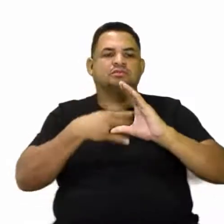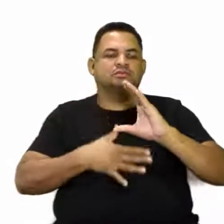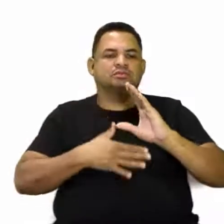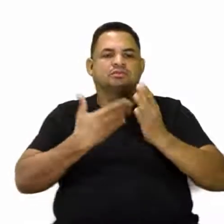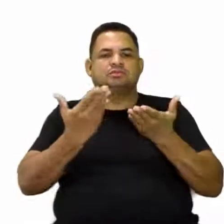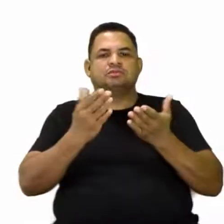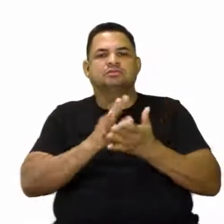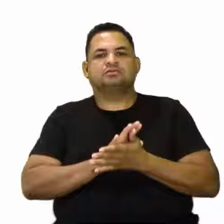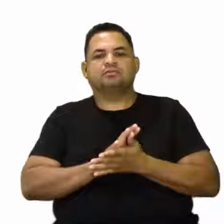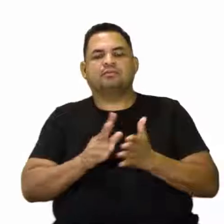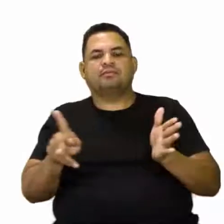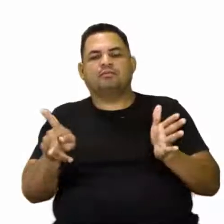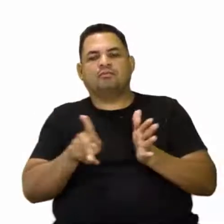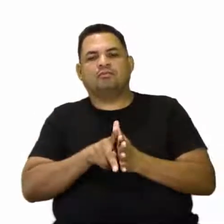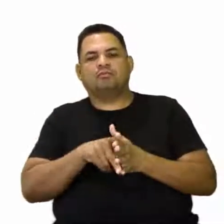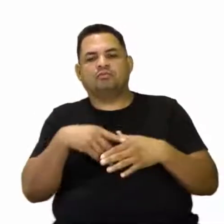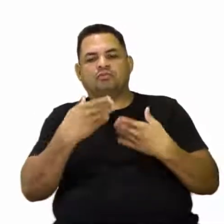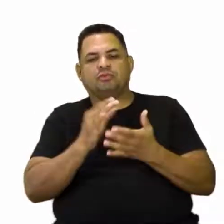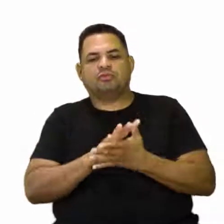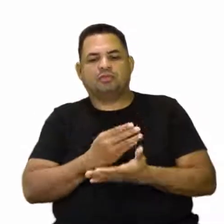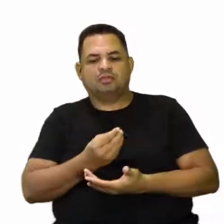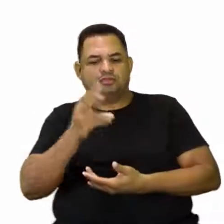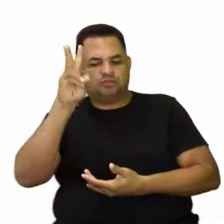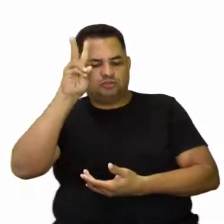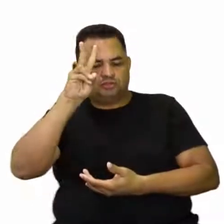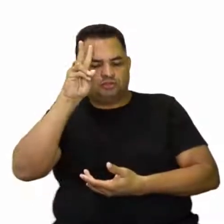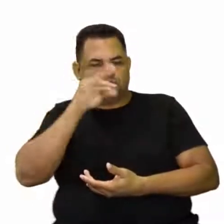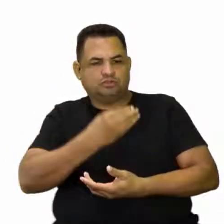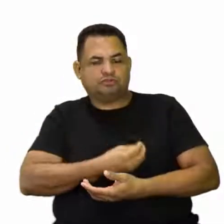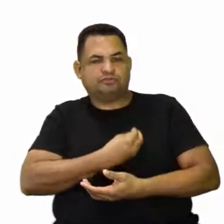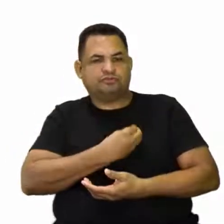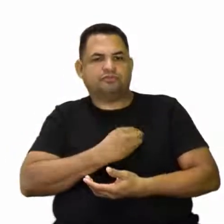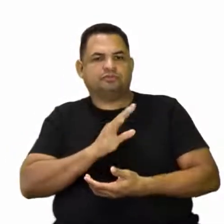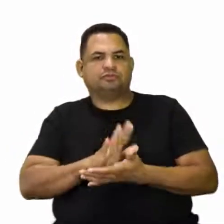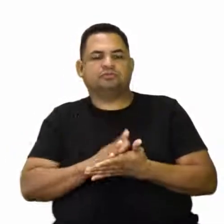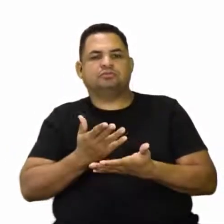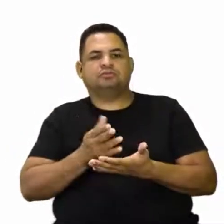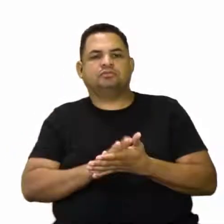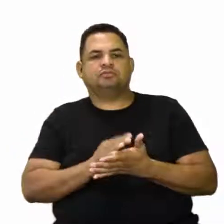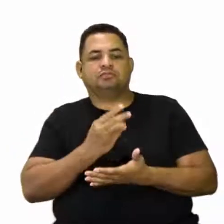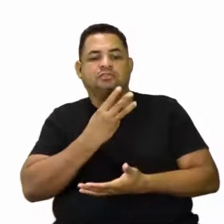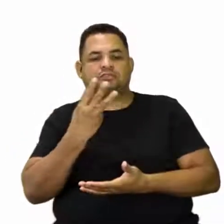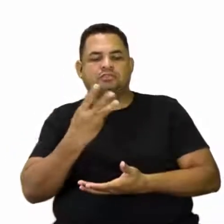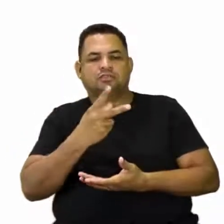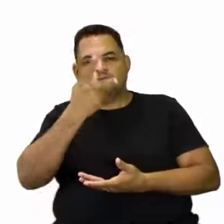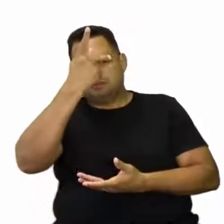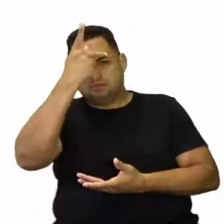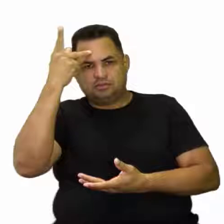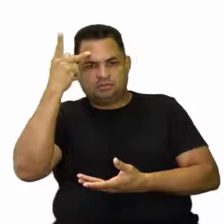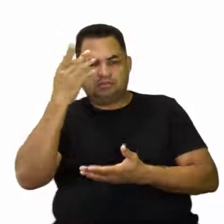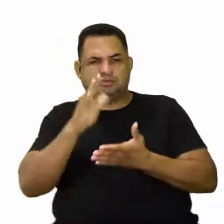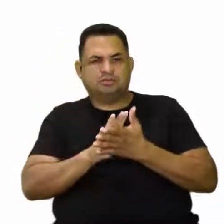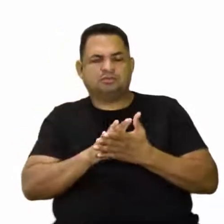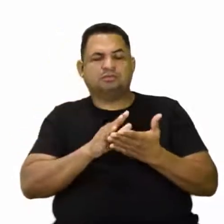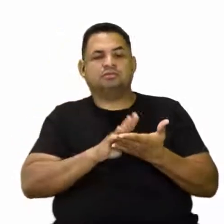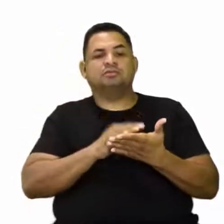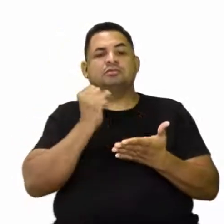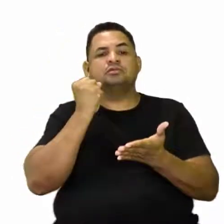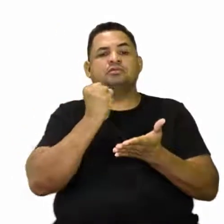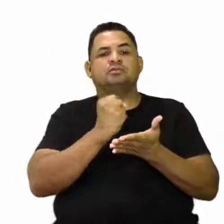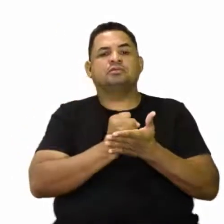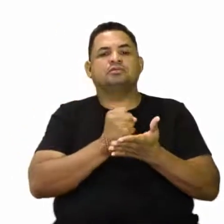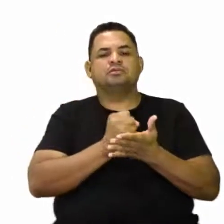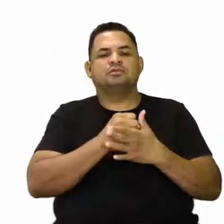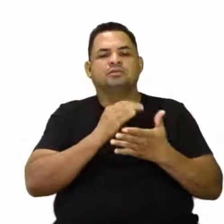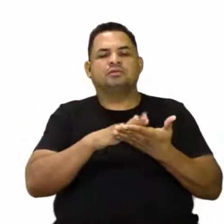são as características próprias de uma biografia? Ela é escrita sempre em terceira pessoa. Ela vai marcar